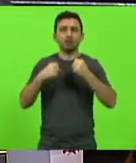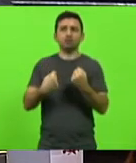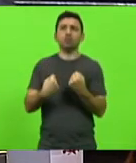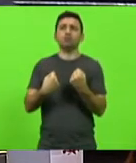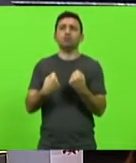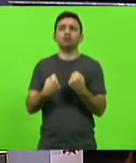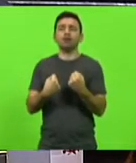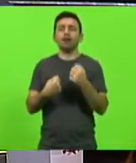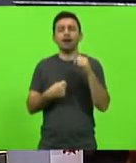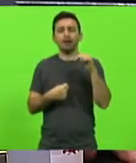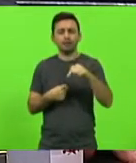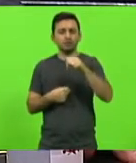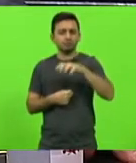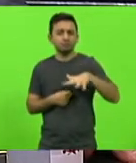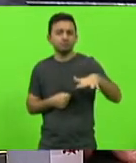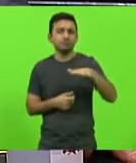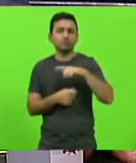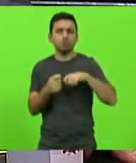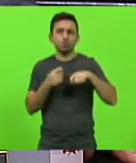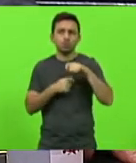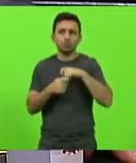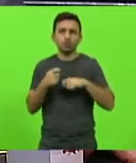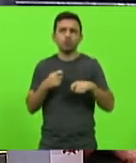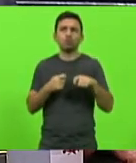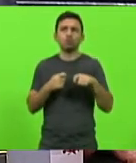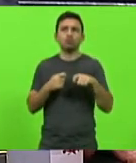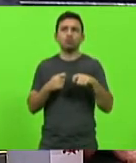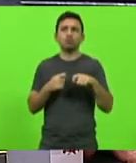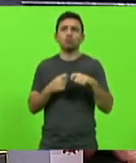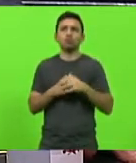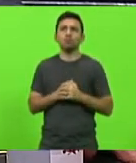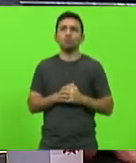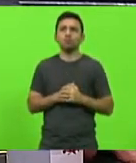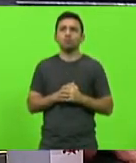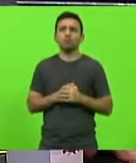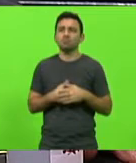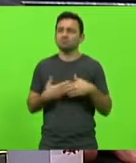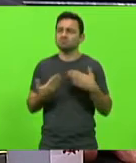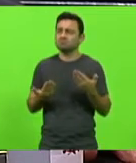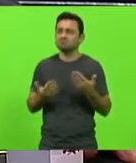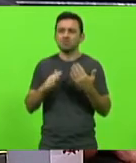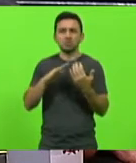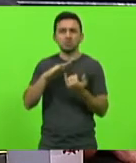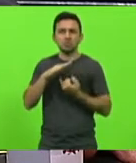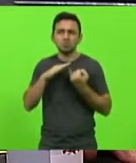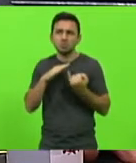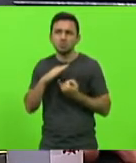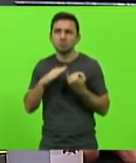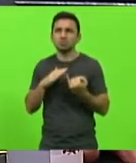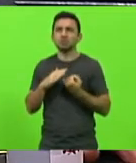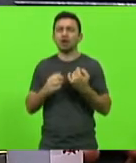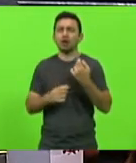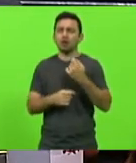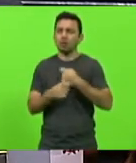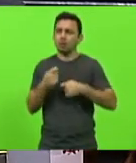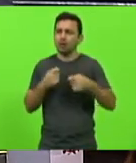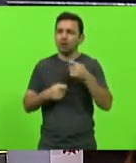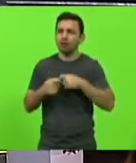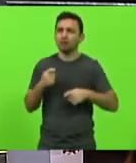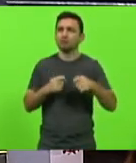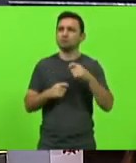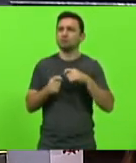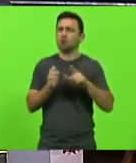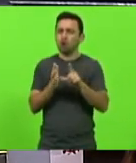o nosso setor da economia, seja o nosso setor da economia, seja da indústria, do comércio, seja do